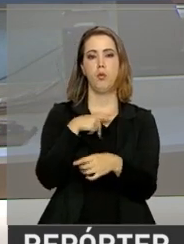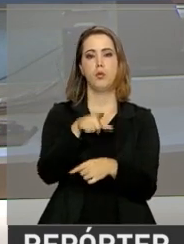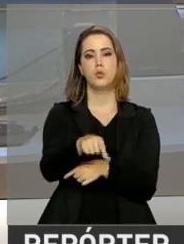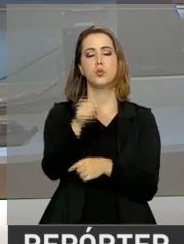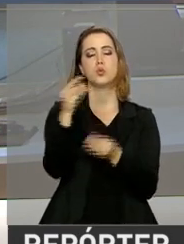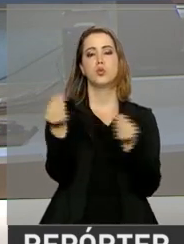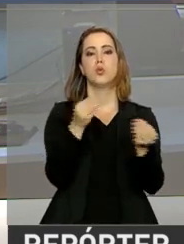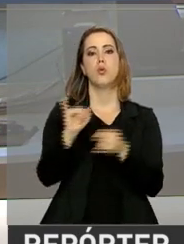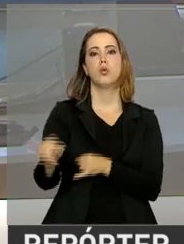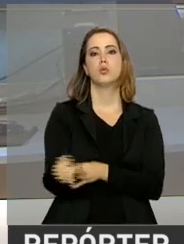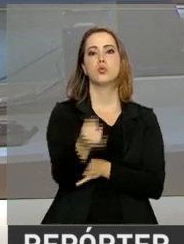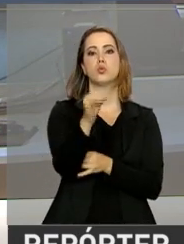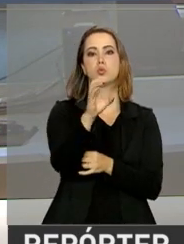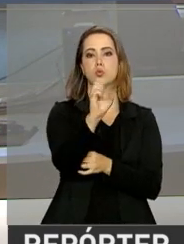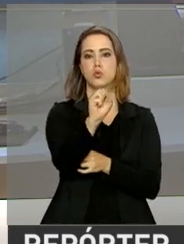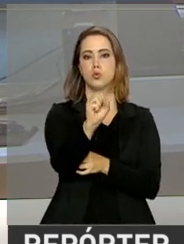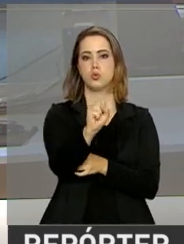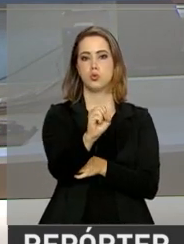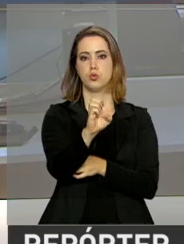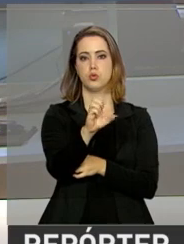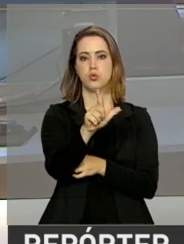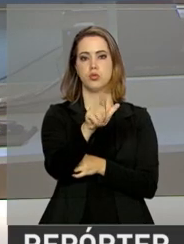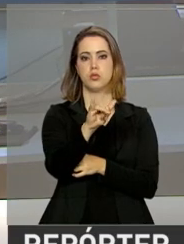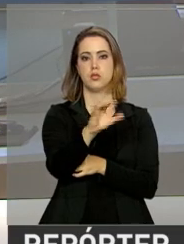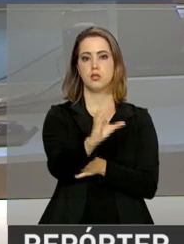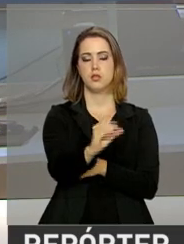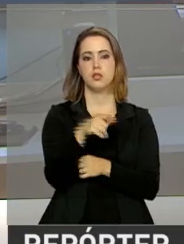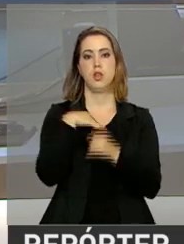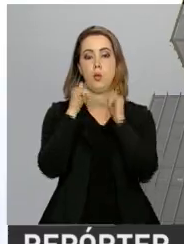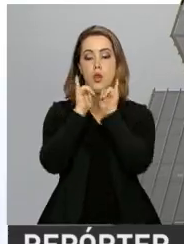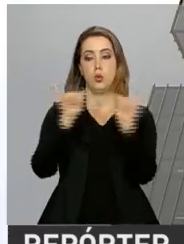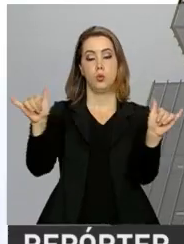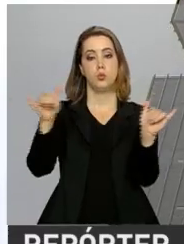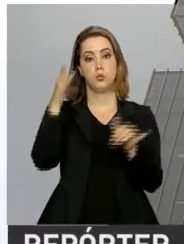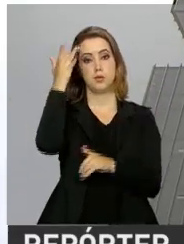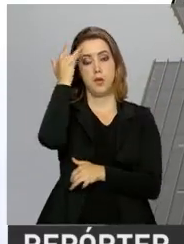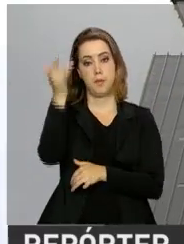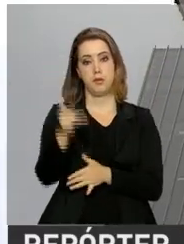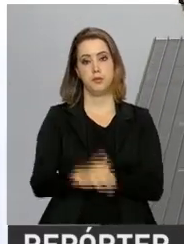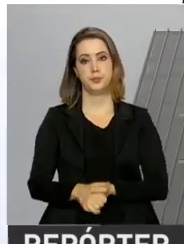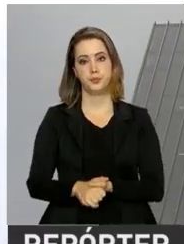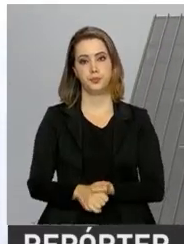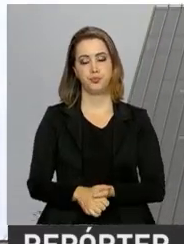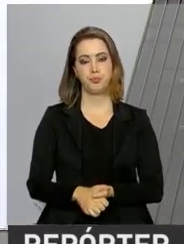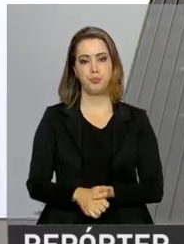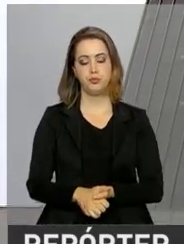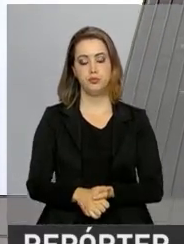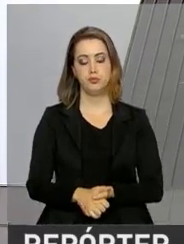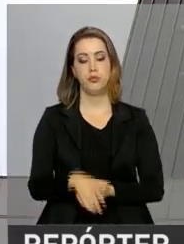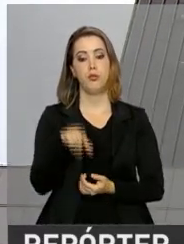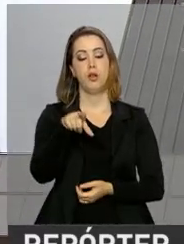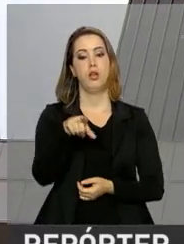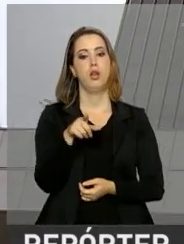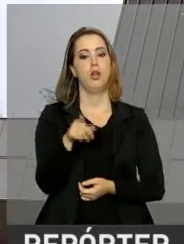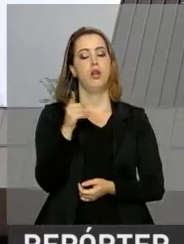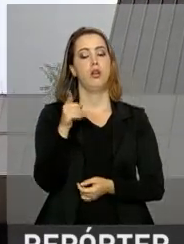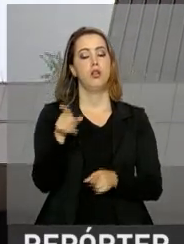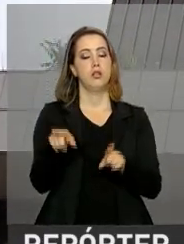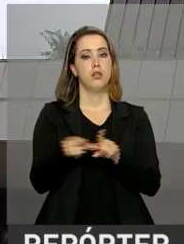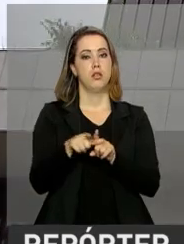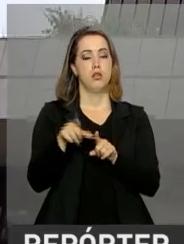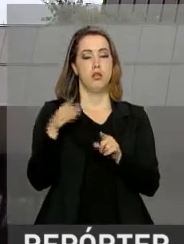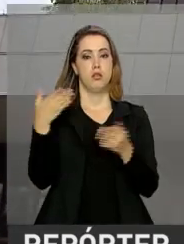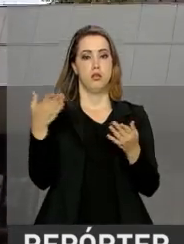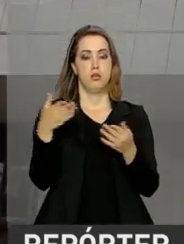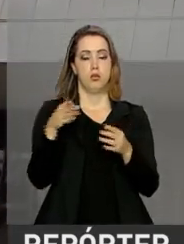taxa de juros a celic o anúncio será feito amanhã é a penúltima reunião do ano do COPOM o comitê de